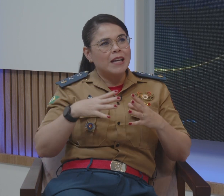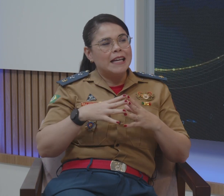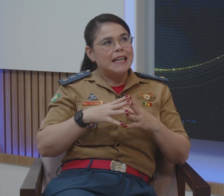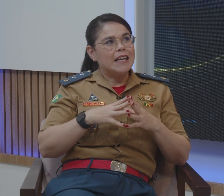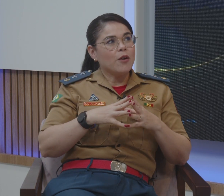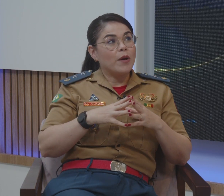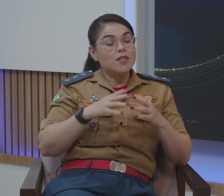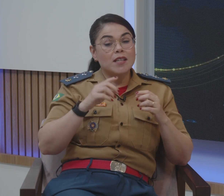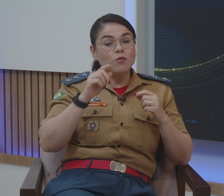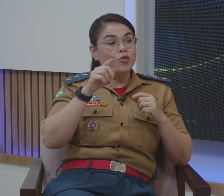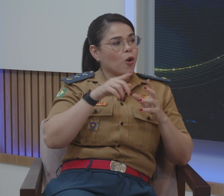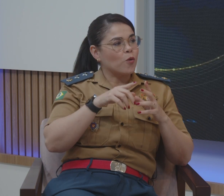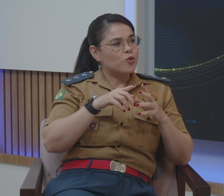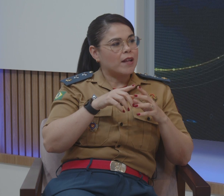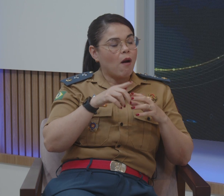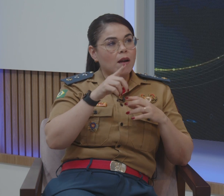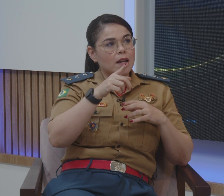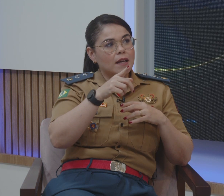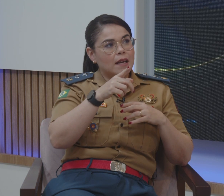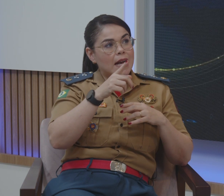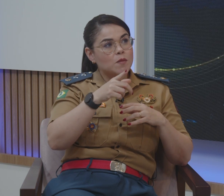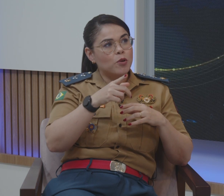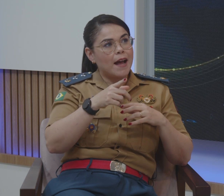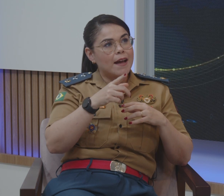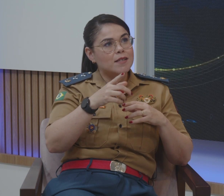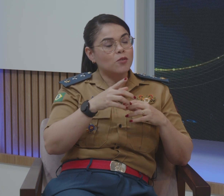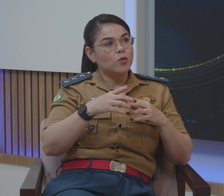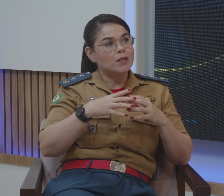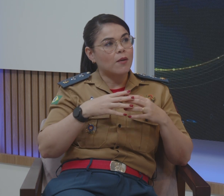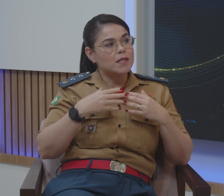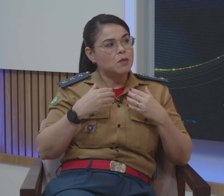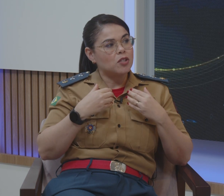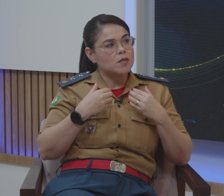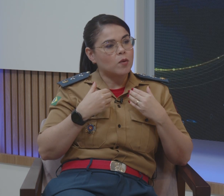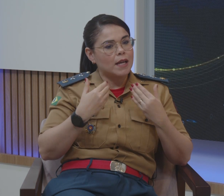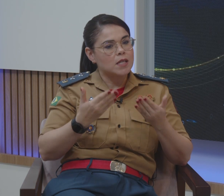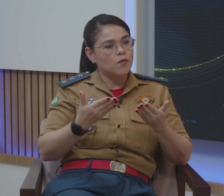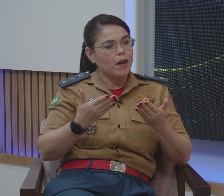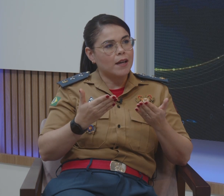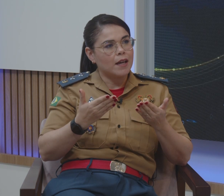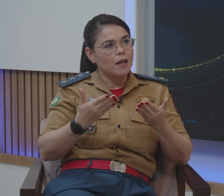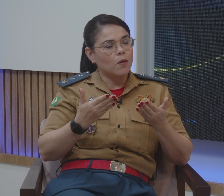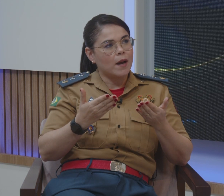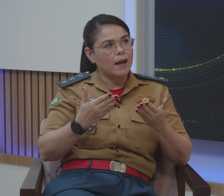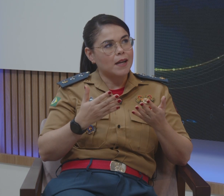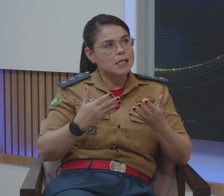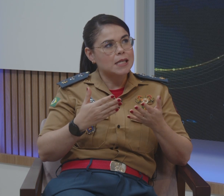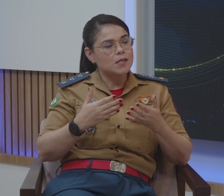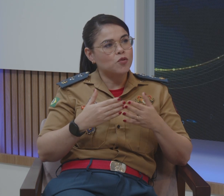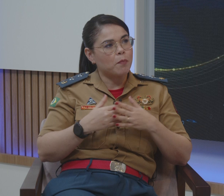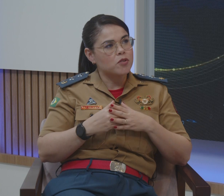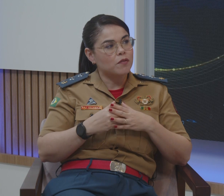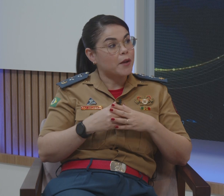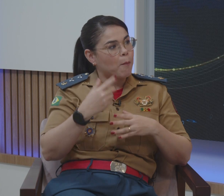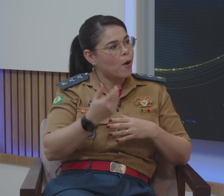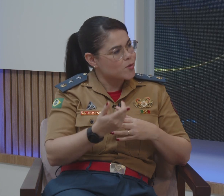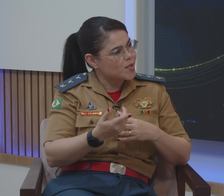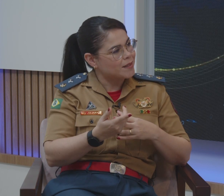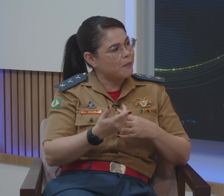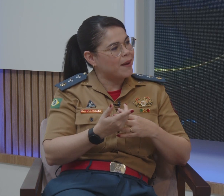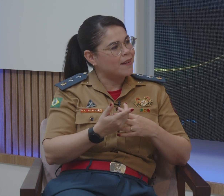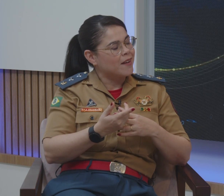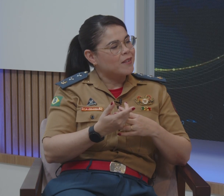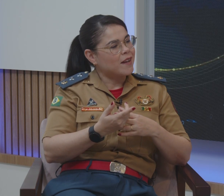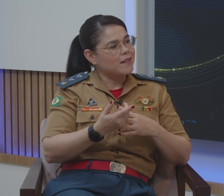colo, e eles dizendo de longe, né, olha ali, as mulheres e tudo. Então as meninas, quando elas viam aquilo, era aquela sensação de, poxa vida, eu posso